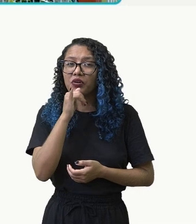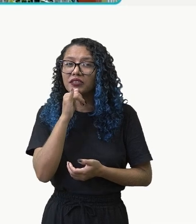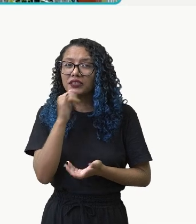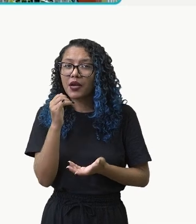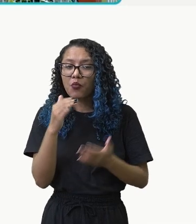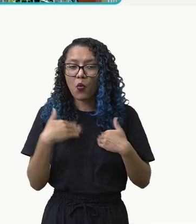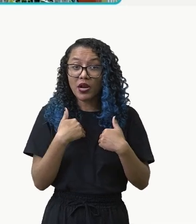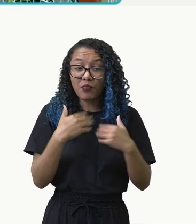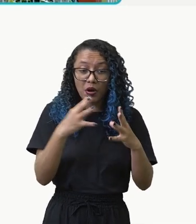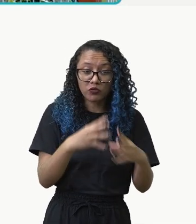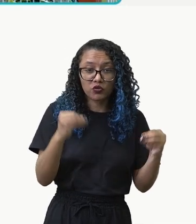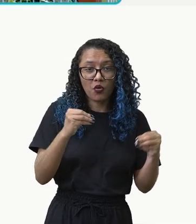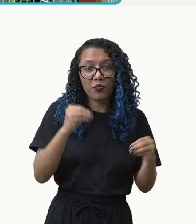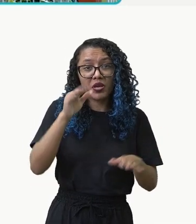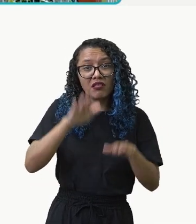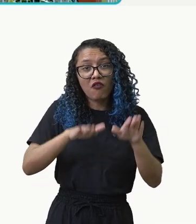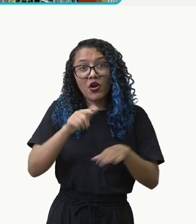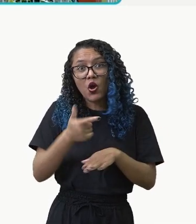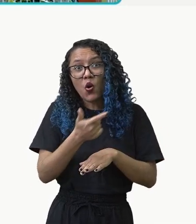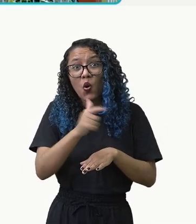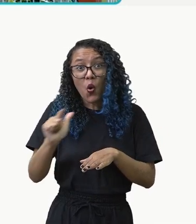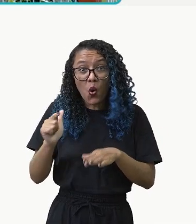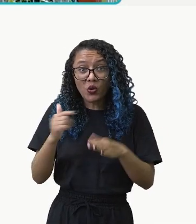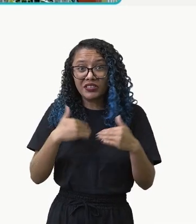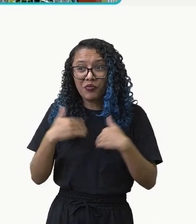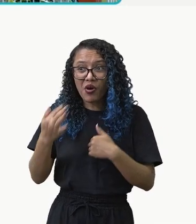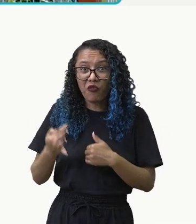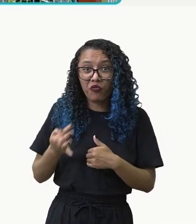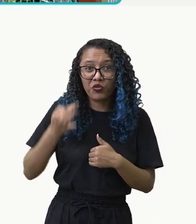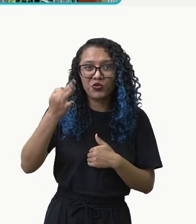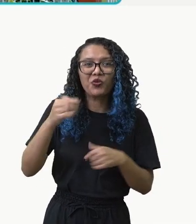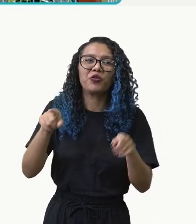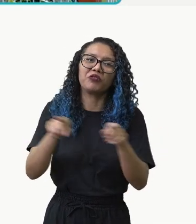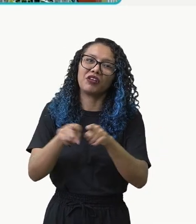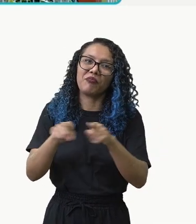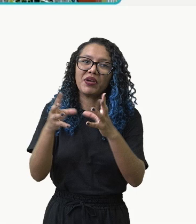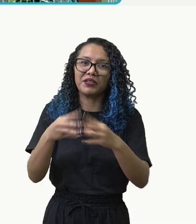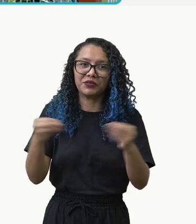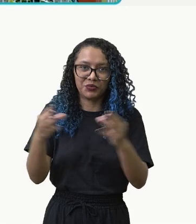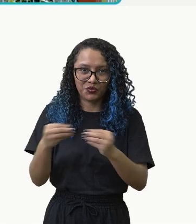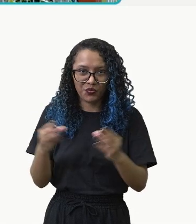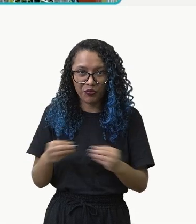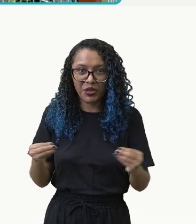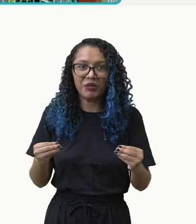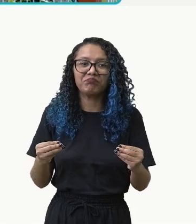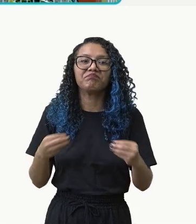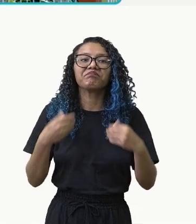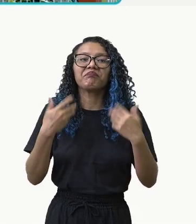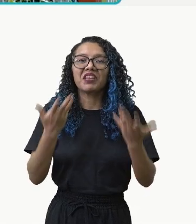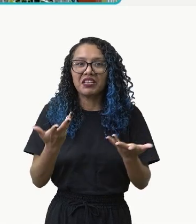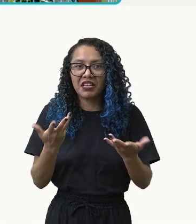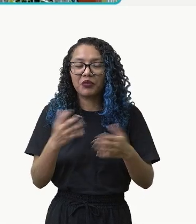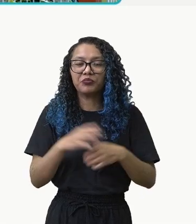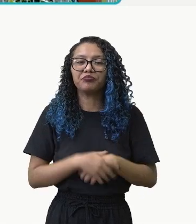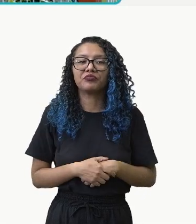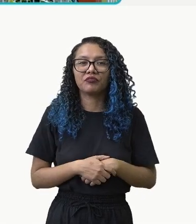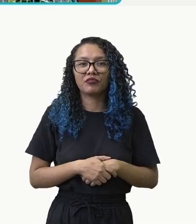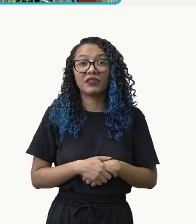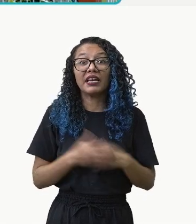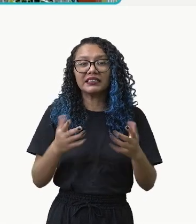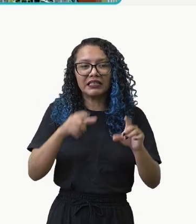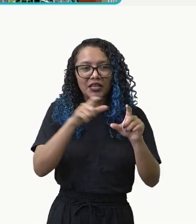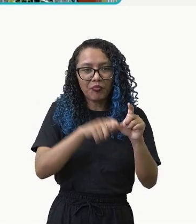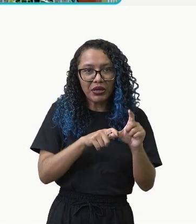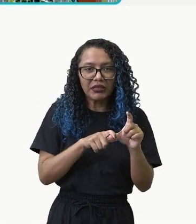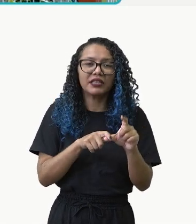animais talvez não não teremos outros animais e aí nessa cadeia cadeia o animal vai a